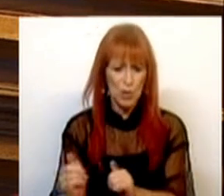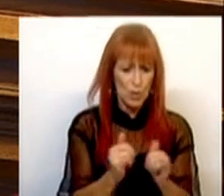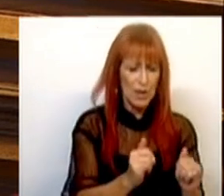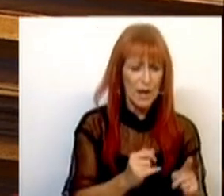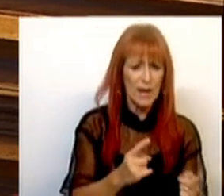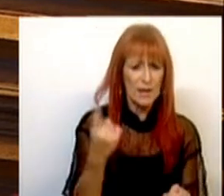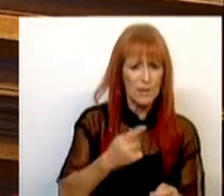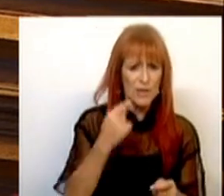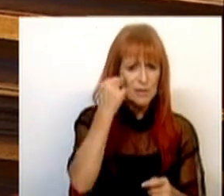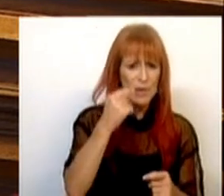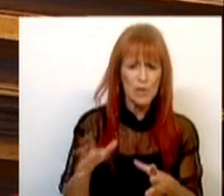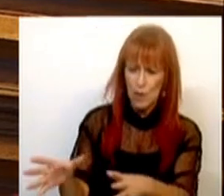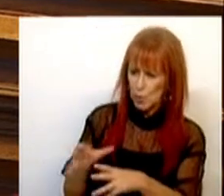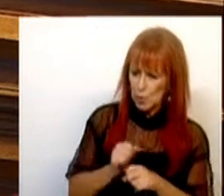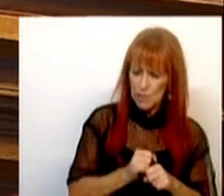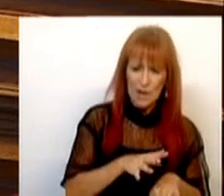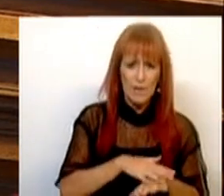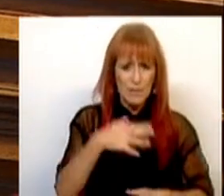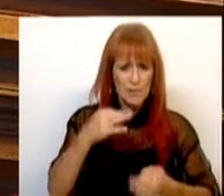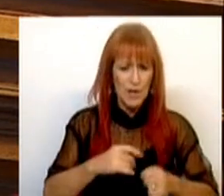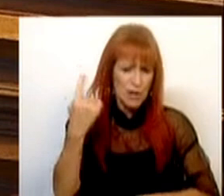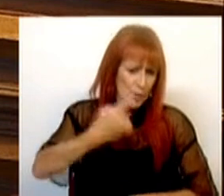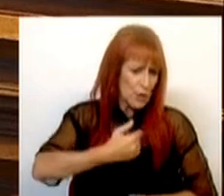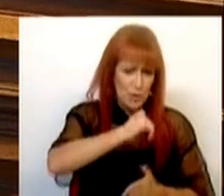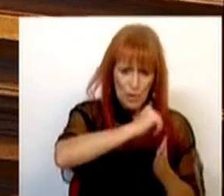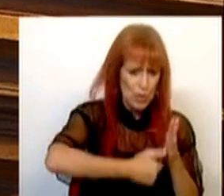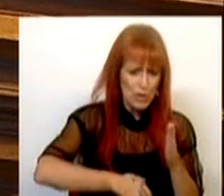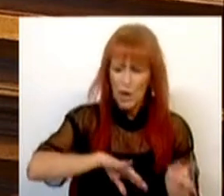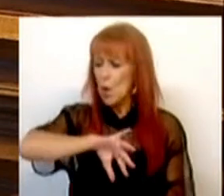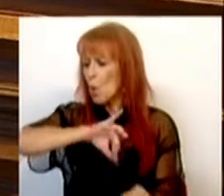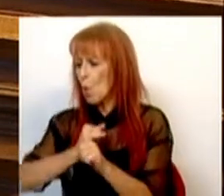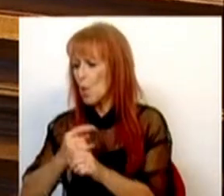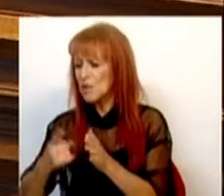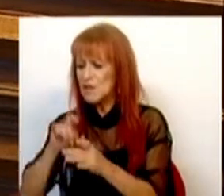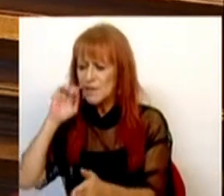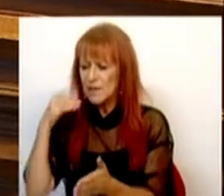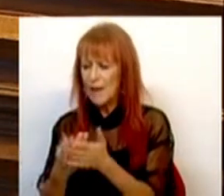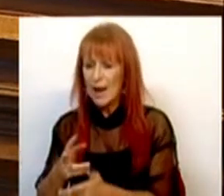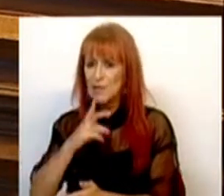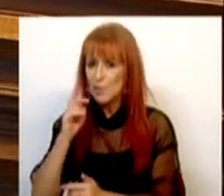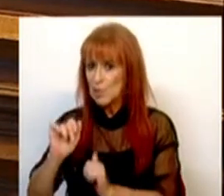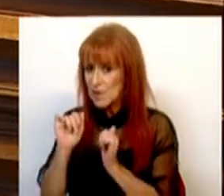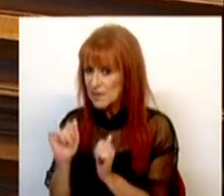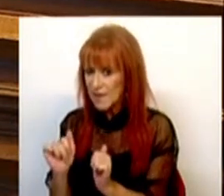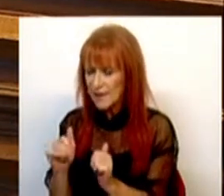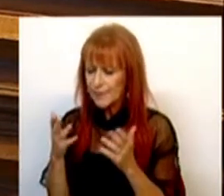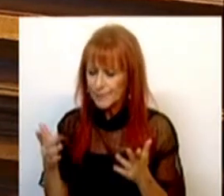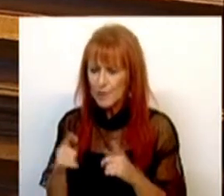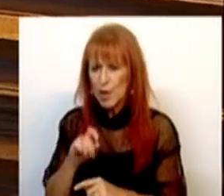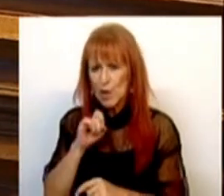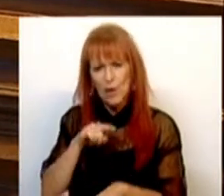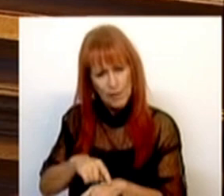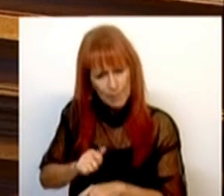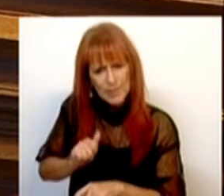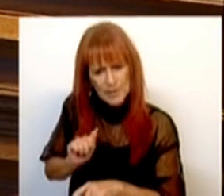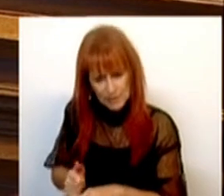especial de acolhimento do Provedor de Justiça, que é uma imposição constitucional, e, por outro, a necessidade de garantir uma resposta adequada e oportuna, em